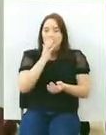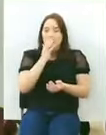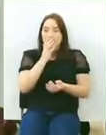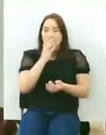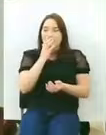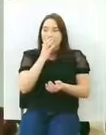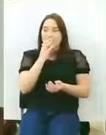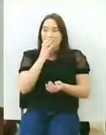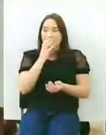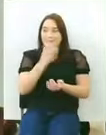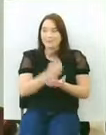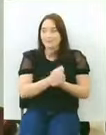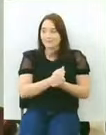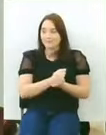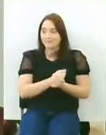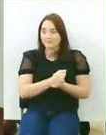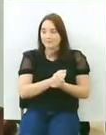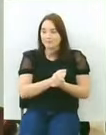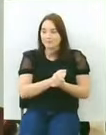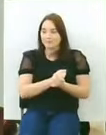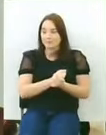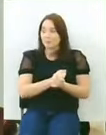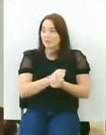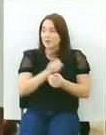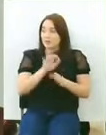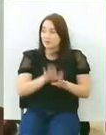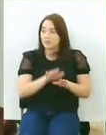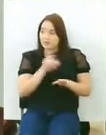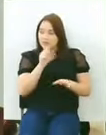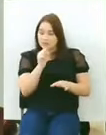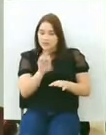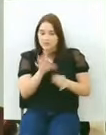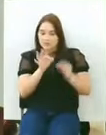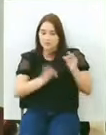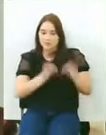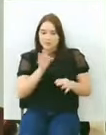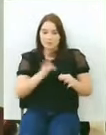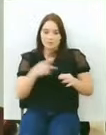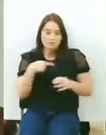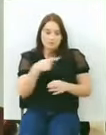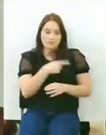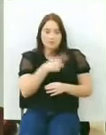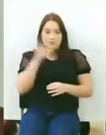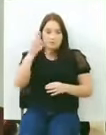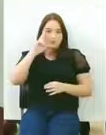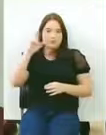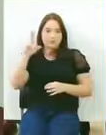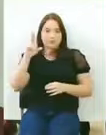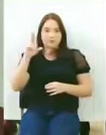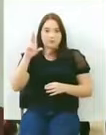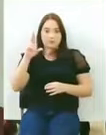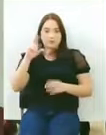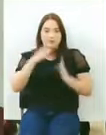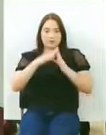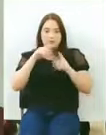que satisfazem, aos que querem satisfação, vai ser o juiz de todas as coisas, o pastor e o dono da